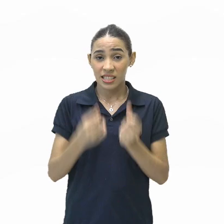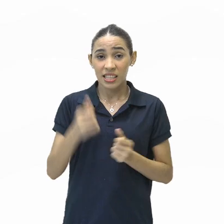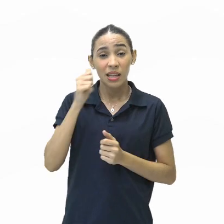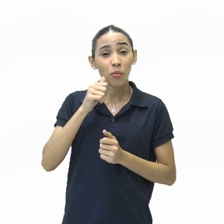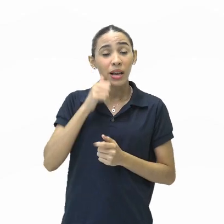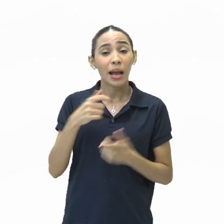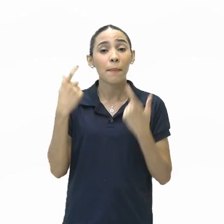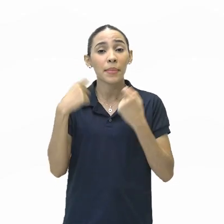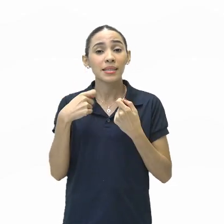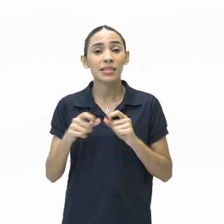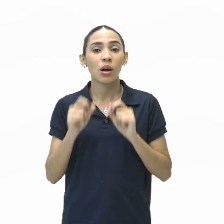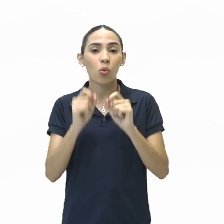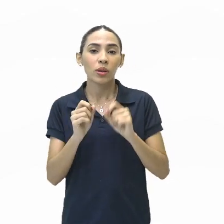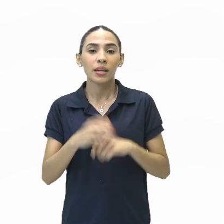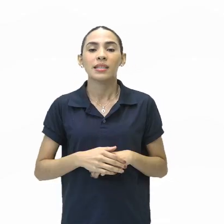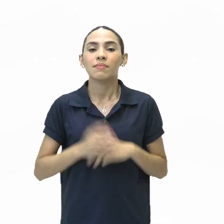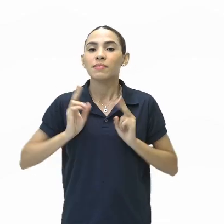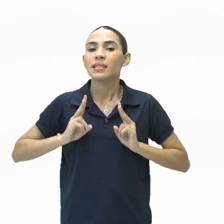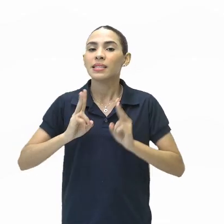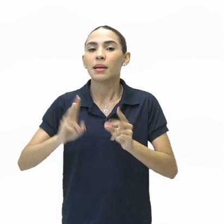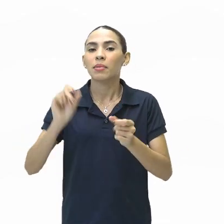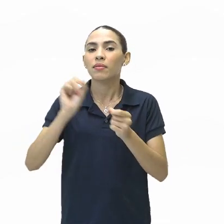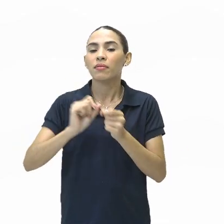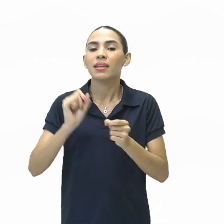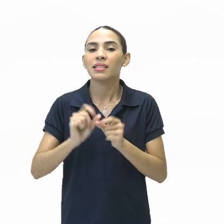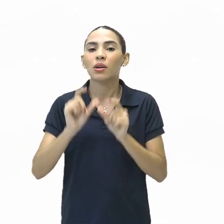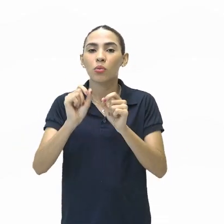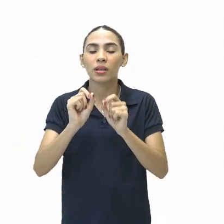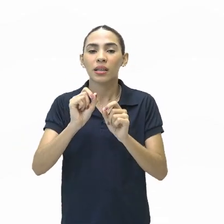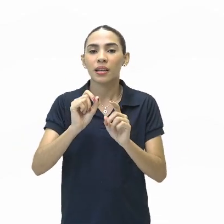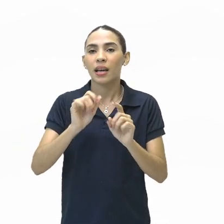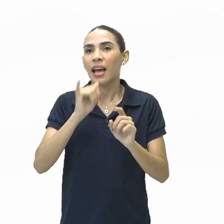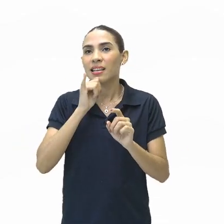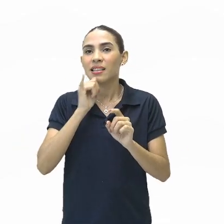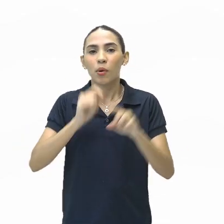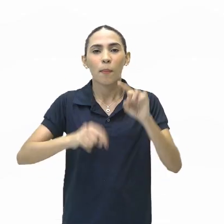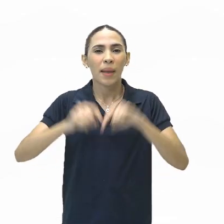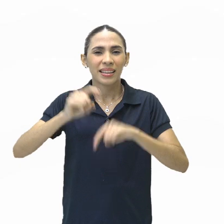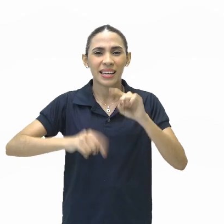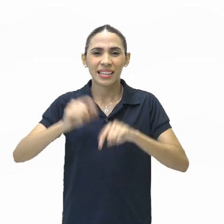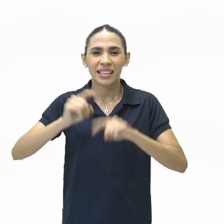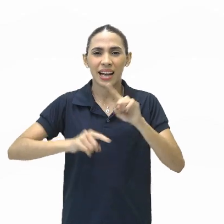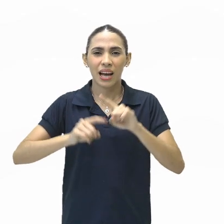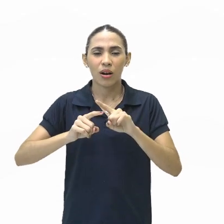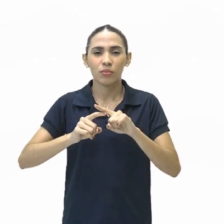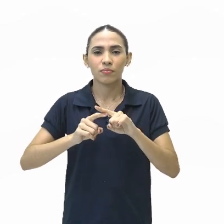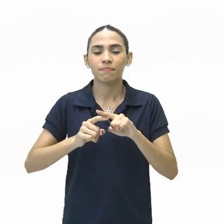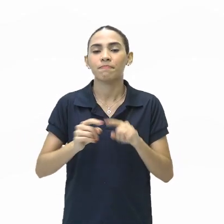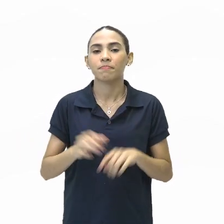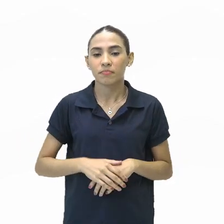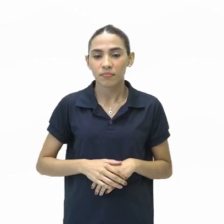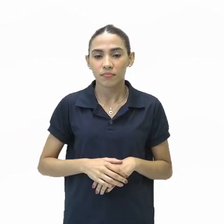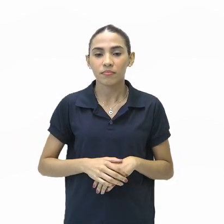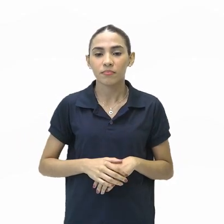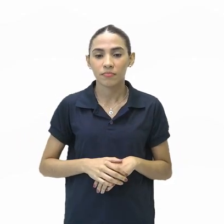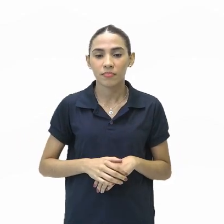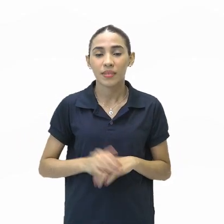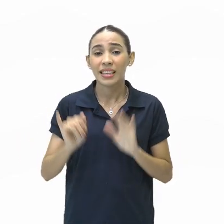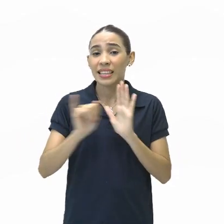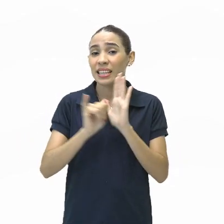preciso agradar, fazer-se objeto, portanto, renunciar à